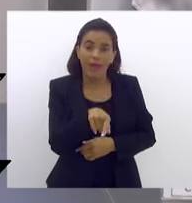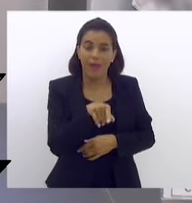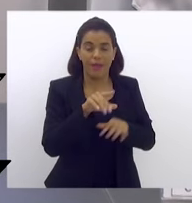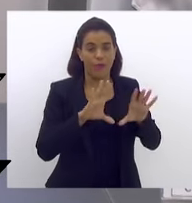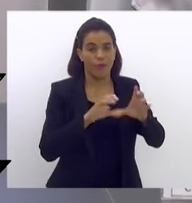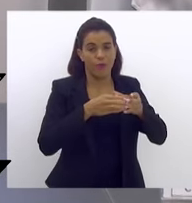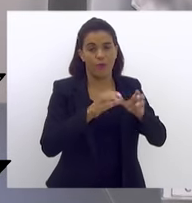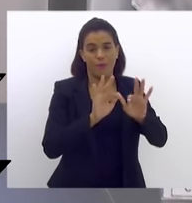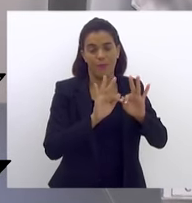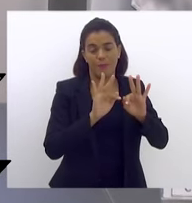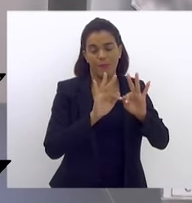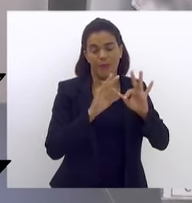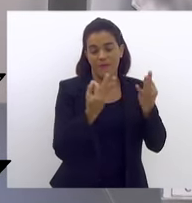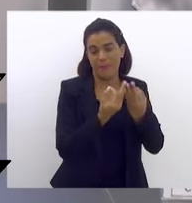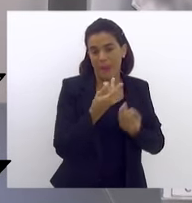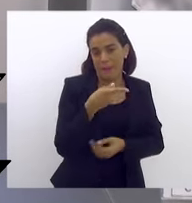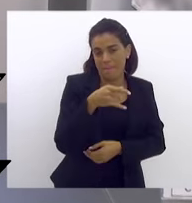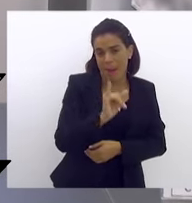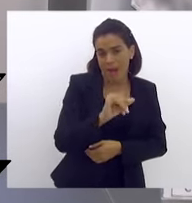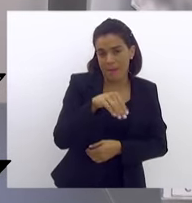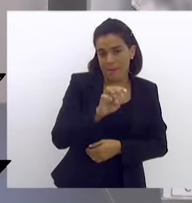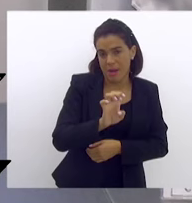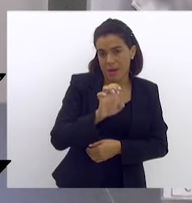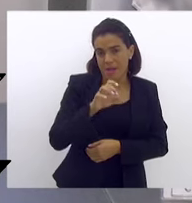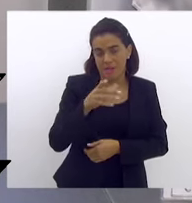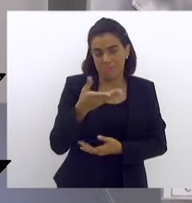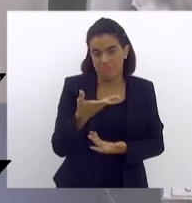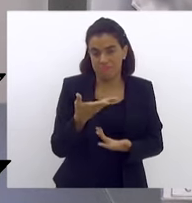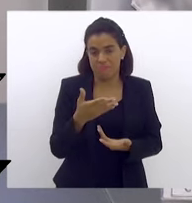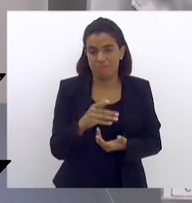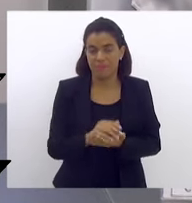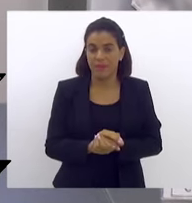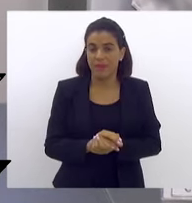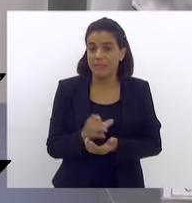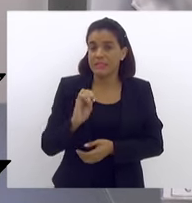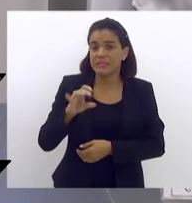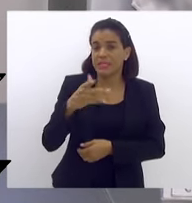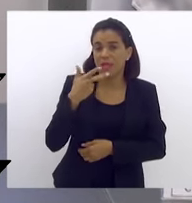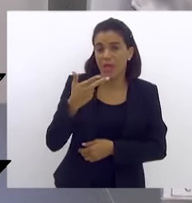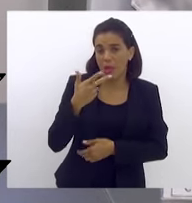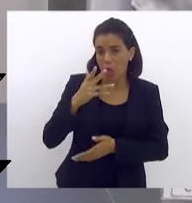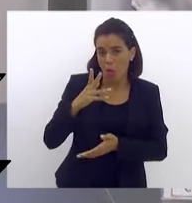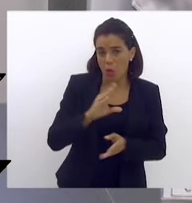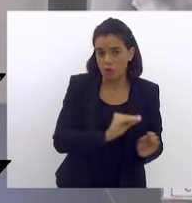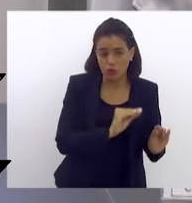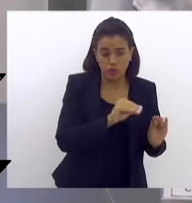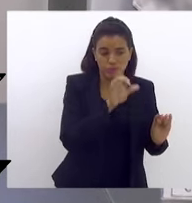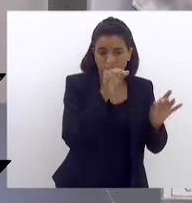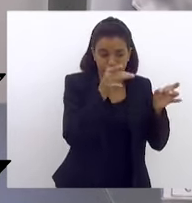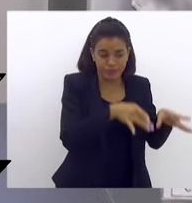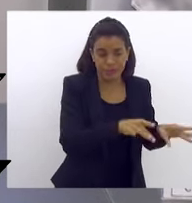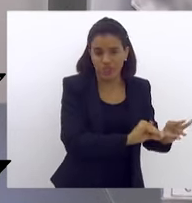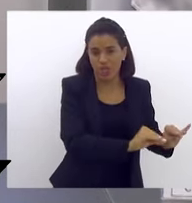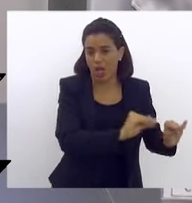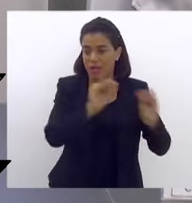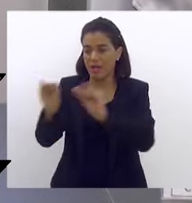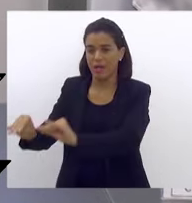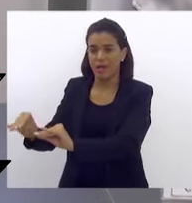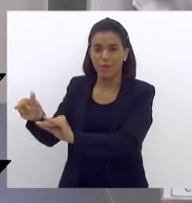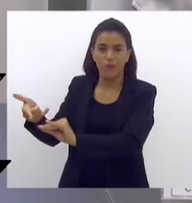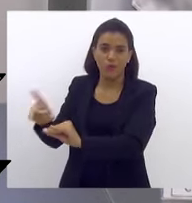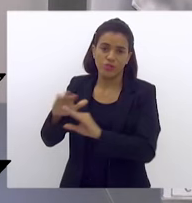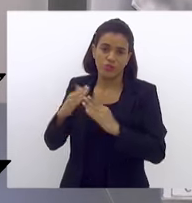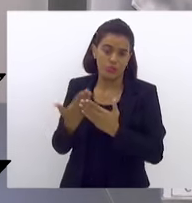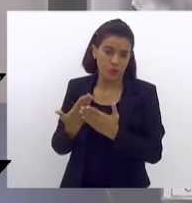escola tá jogando para mim consumidor uma carga muito excessiva eu tiro de escola boto em outra mas Considero que isso